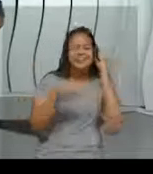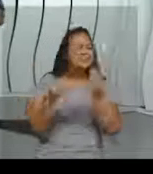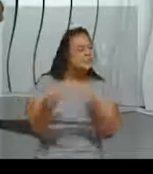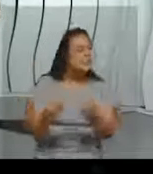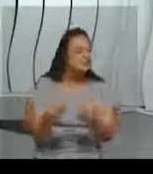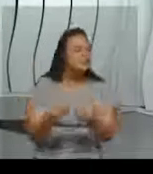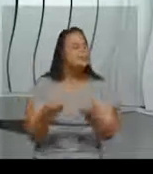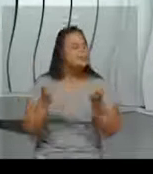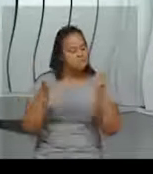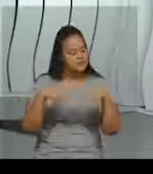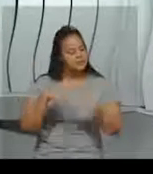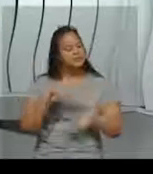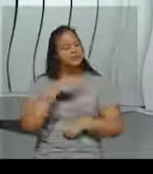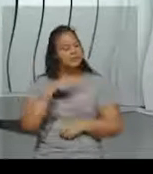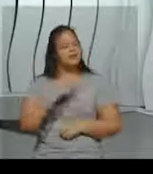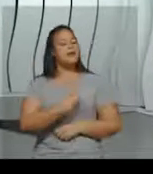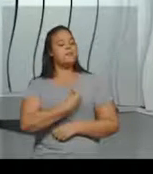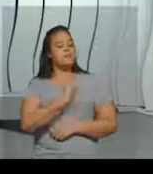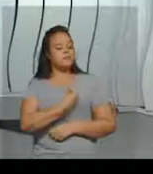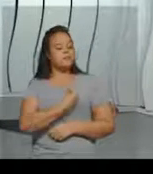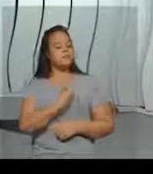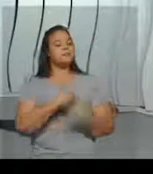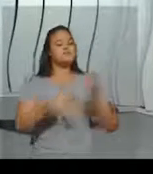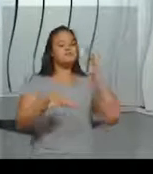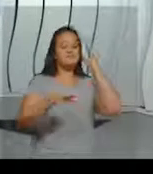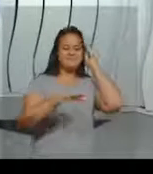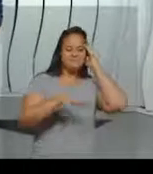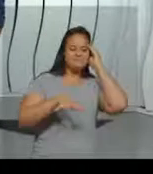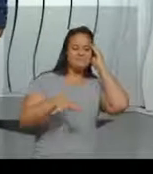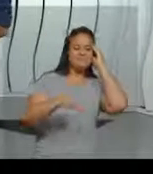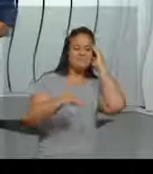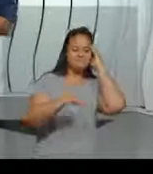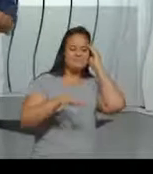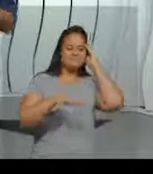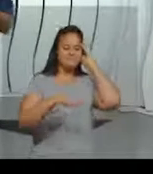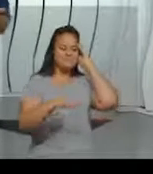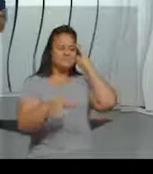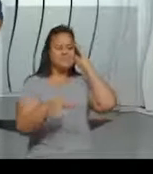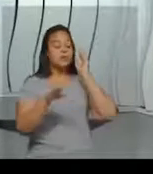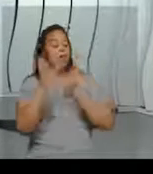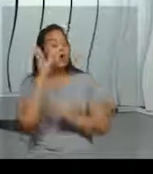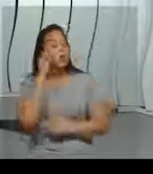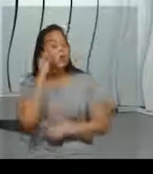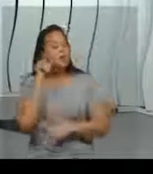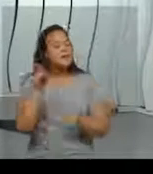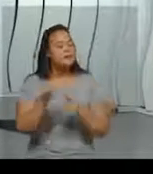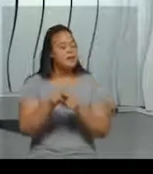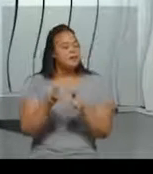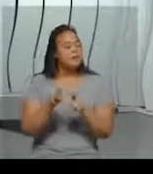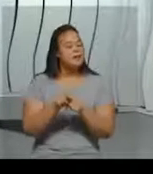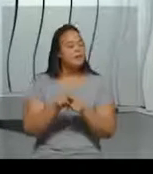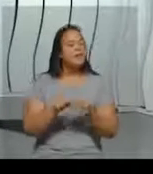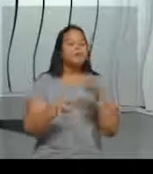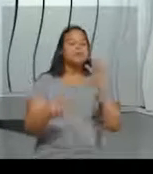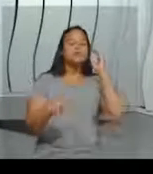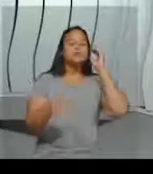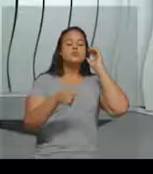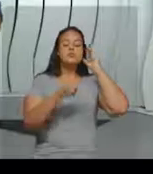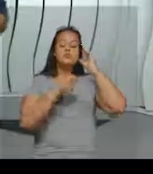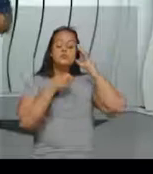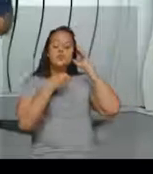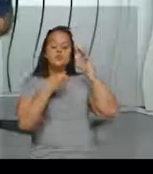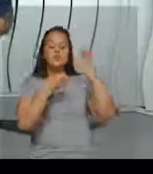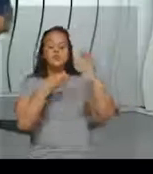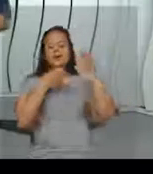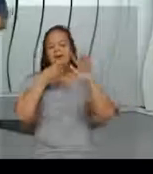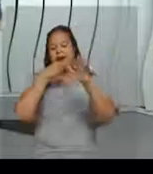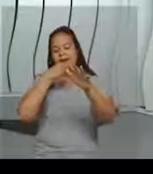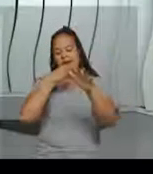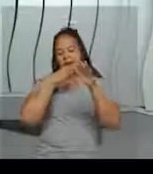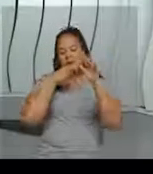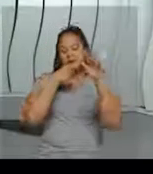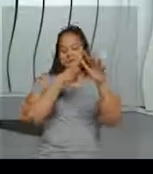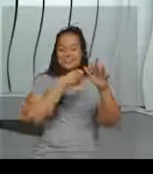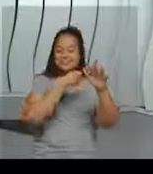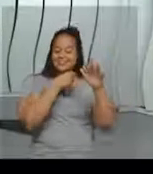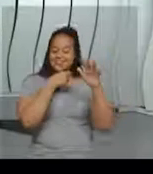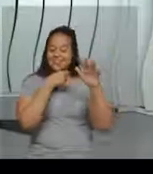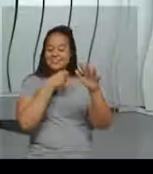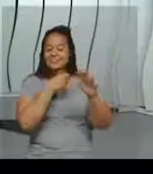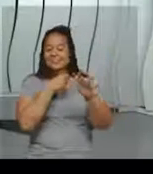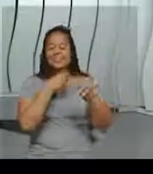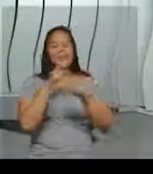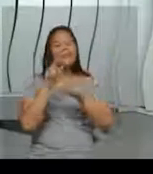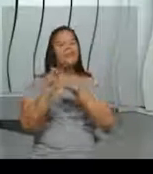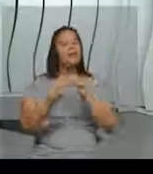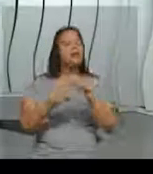MCs. Tem uma curiosidade, né, gente, sobre os MCs que é muito interessante, que é o MC, ele